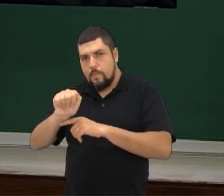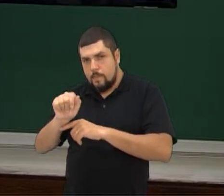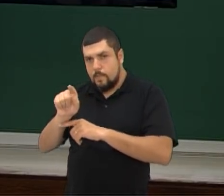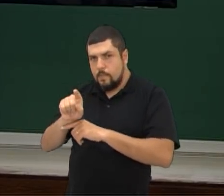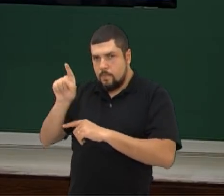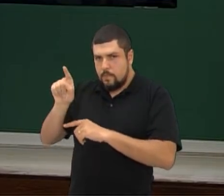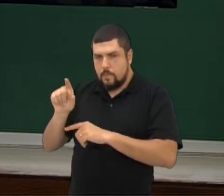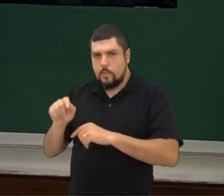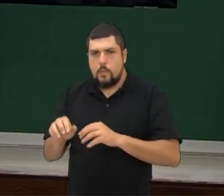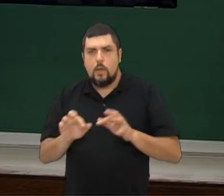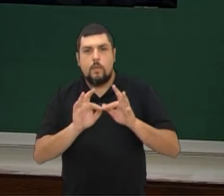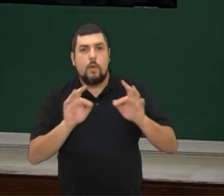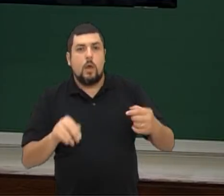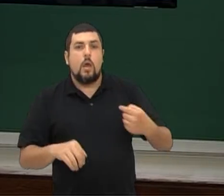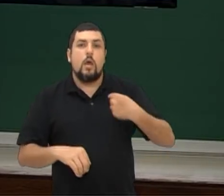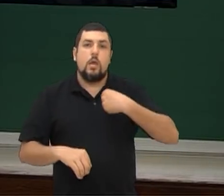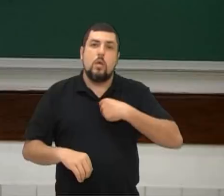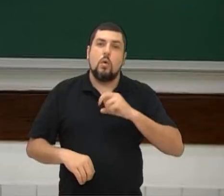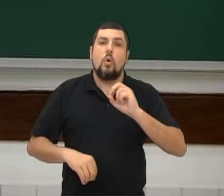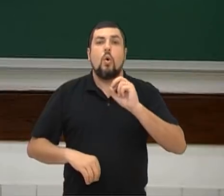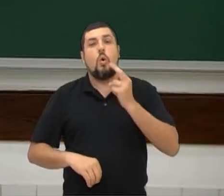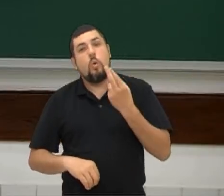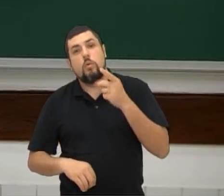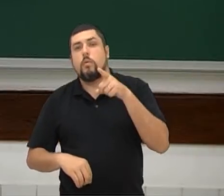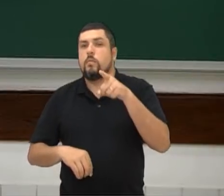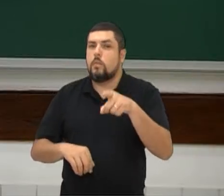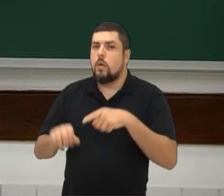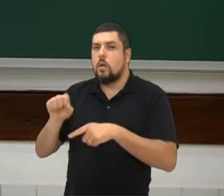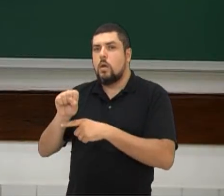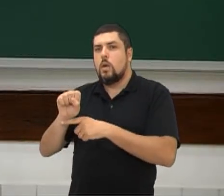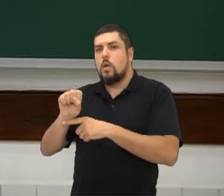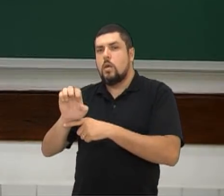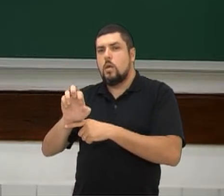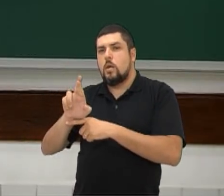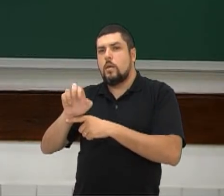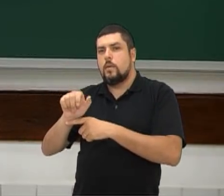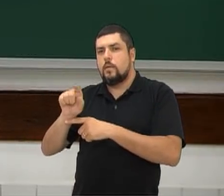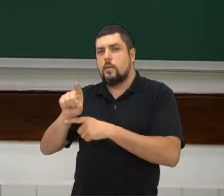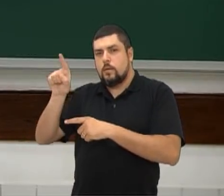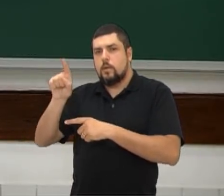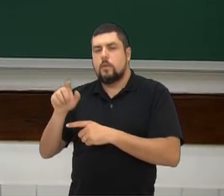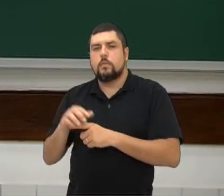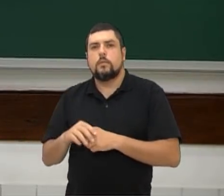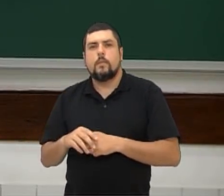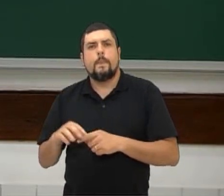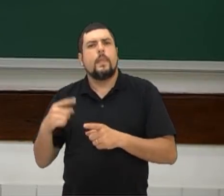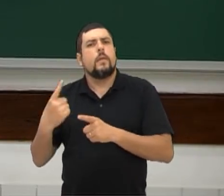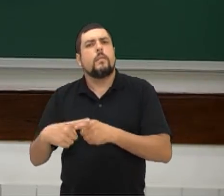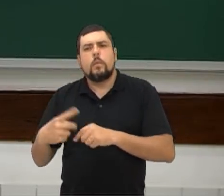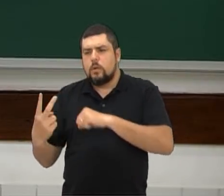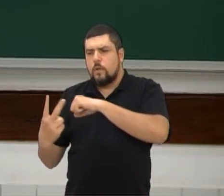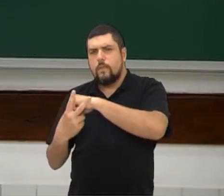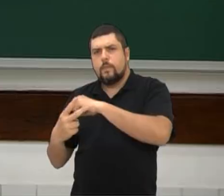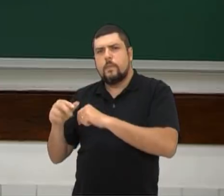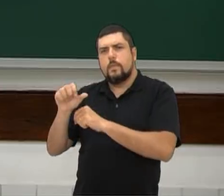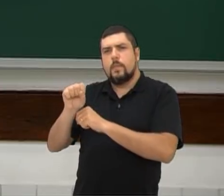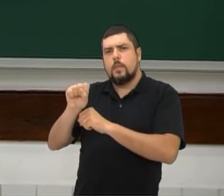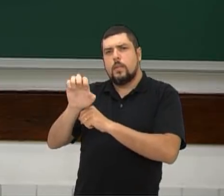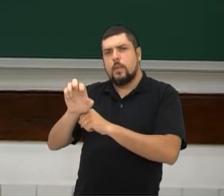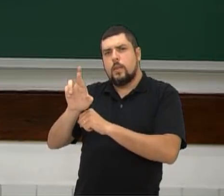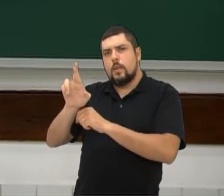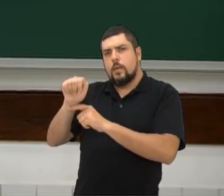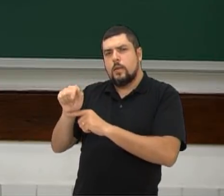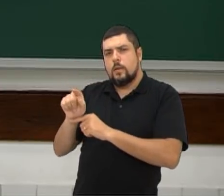a oração, eu ou você será o protagonista. O que você vai ter que ver? Por que que o verbo está no singular? Você